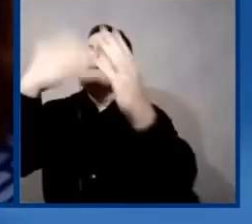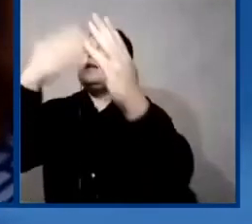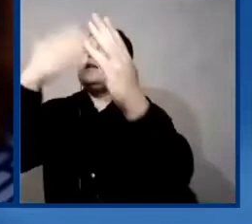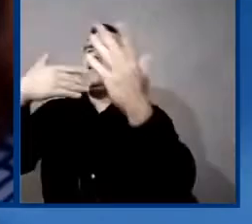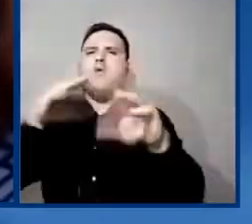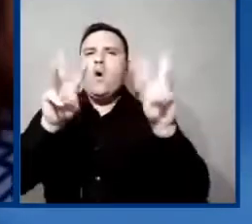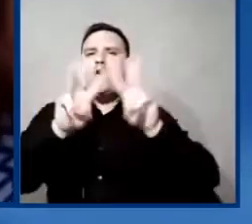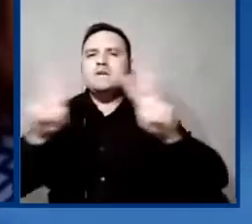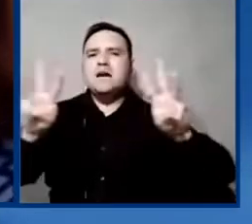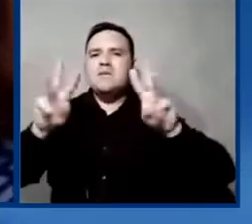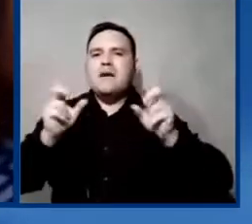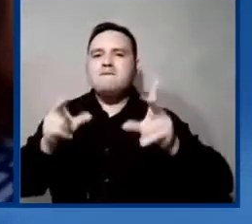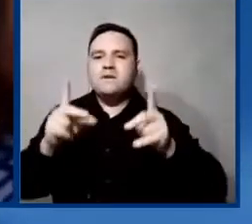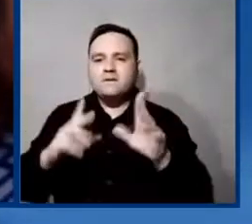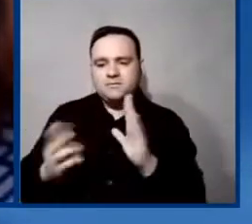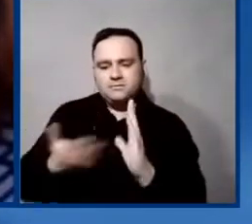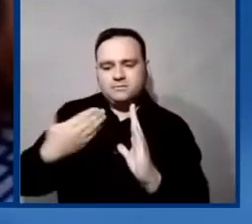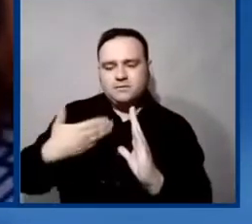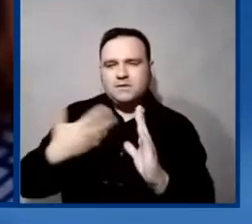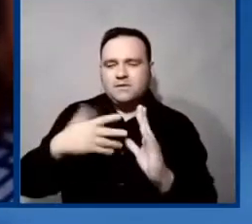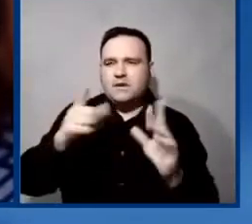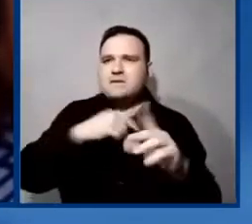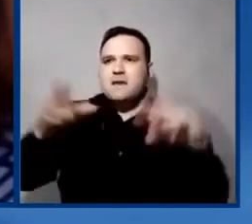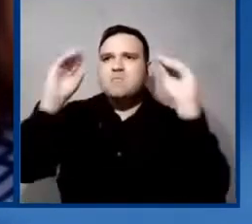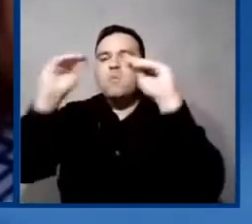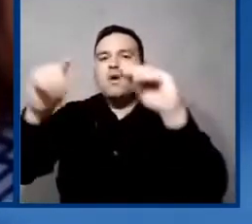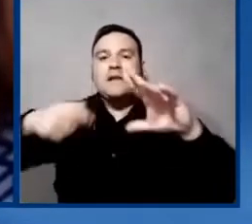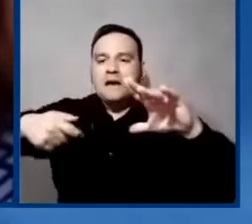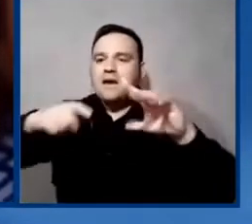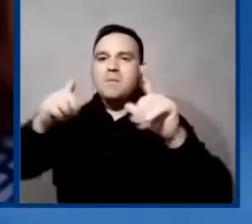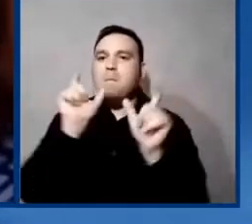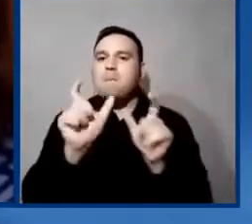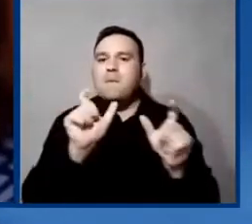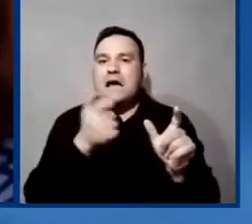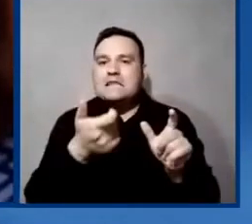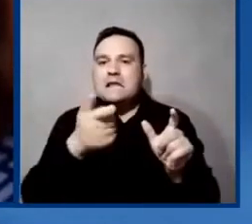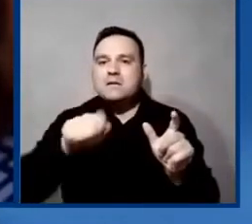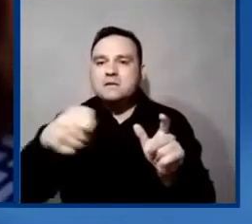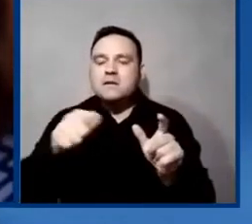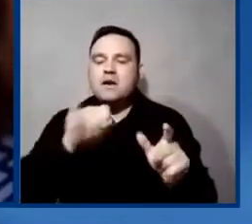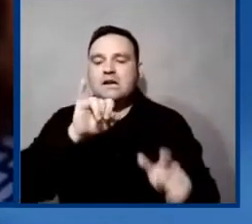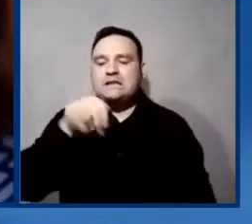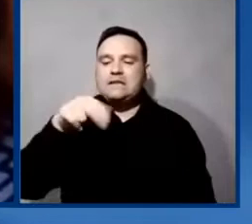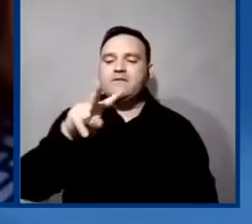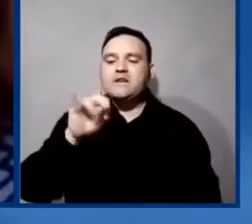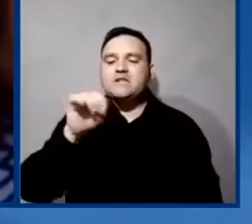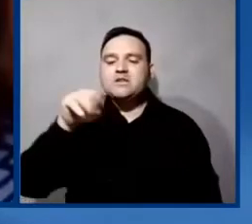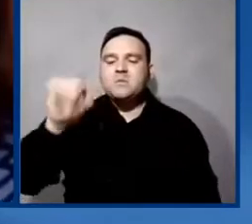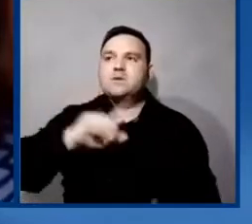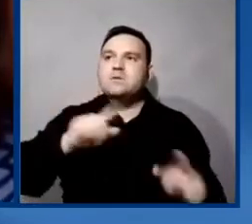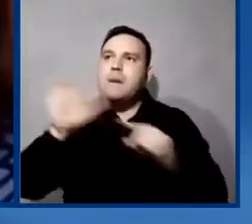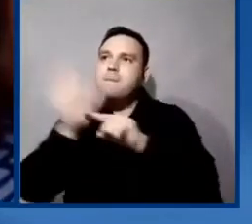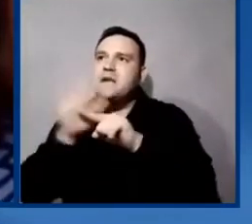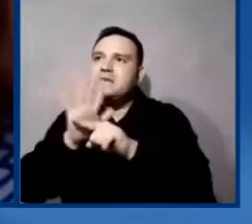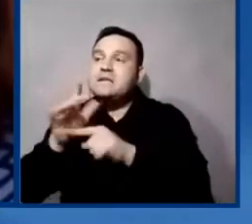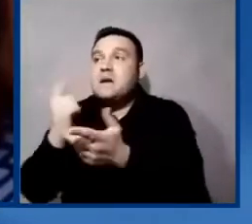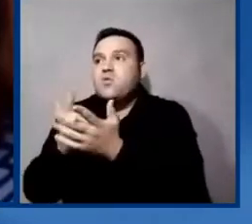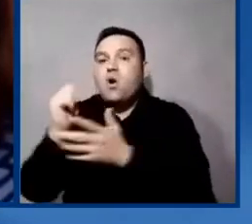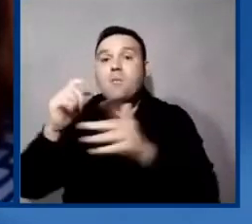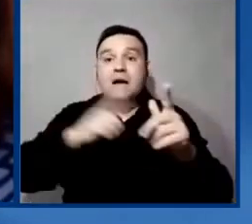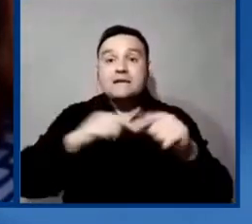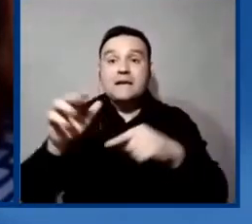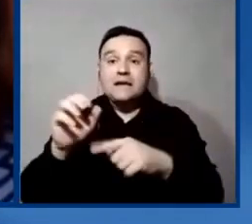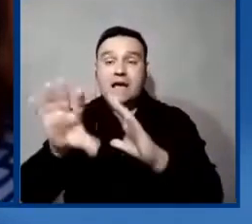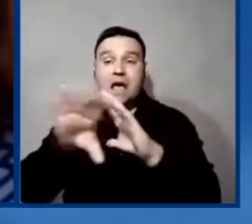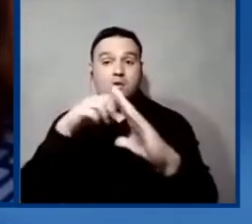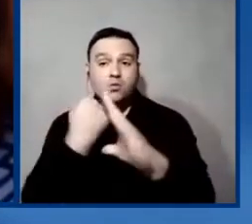abre aí um site que vende livro, coloca lá investimentos, pesquisa. Ah, deixa eu ver esse livro aqui e vou comprar. Às vezes tem vídeo